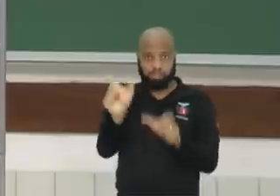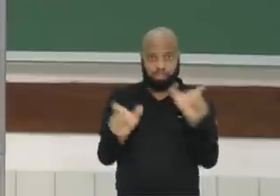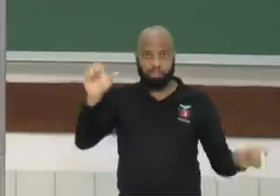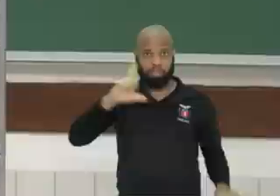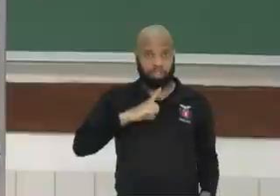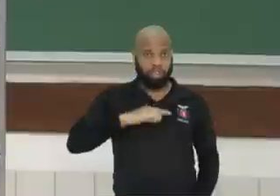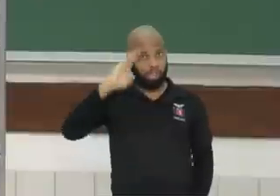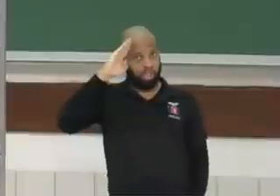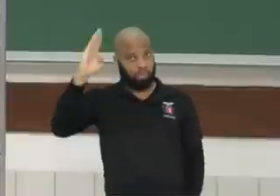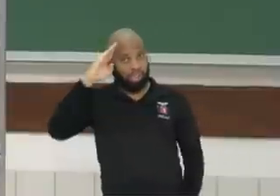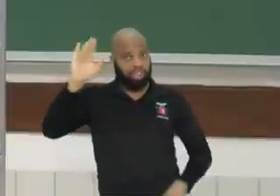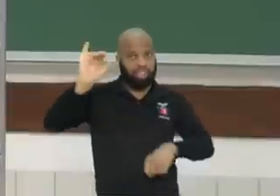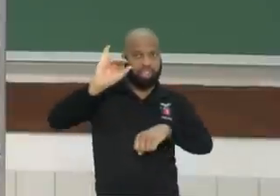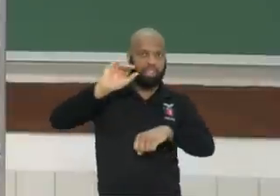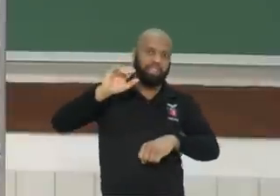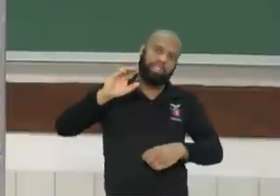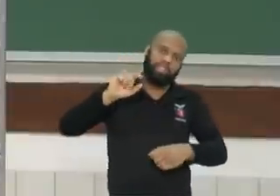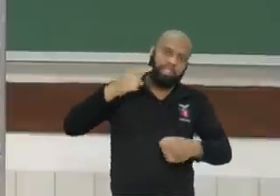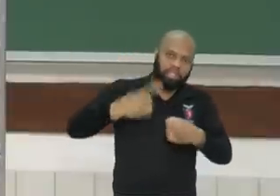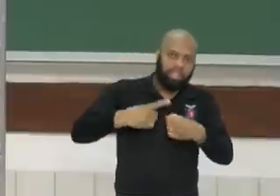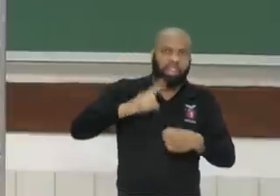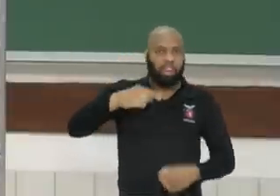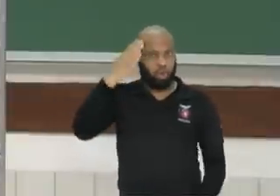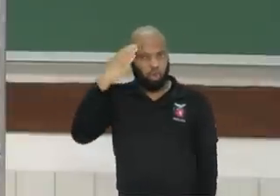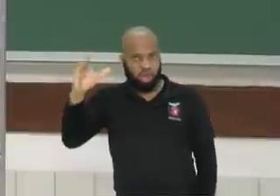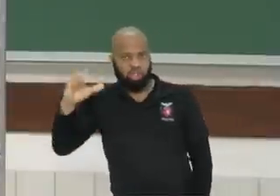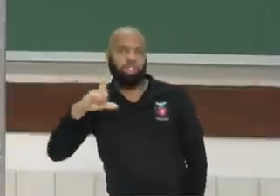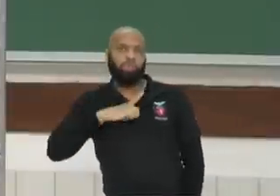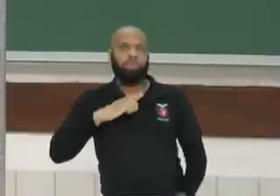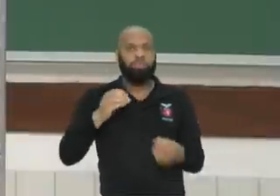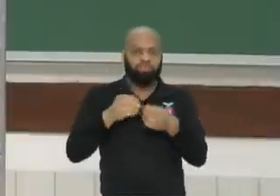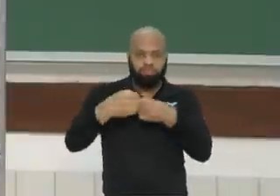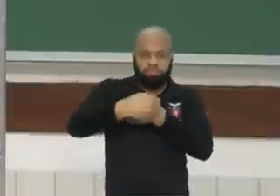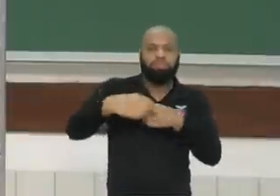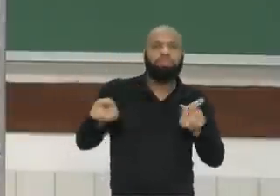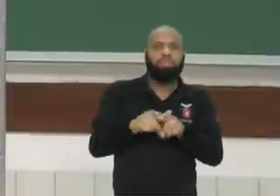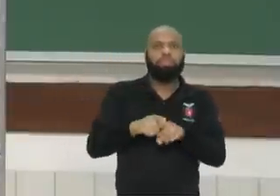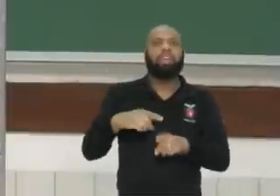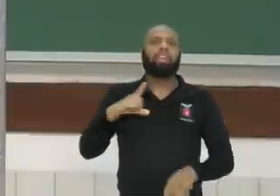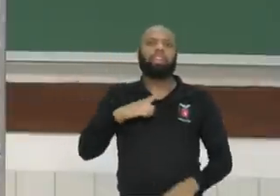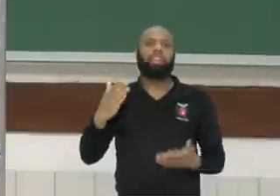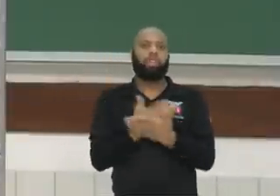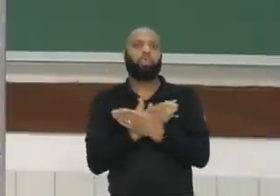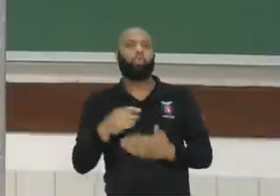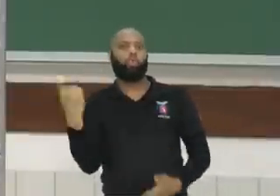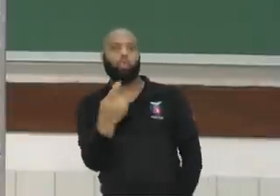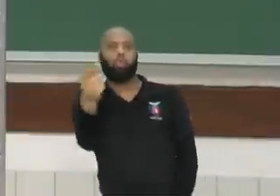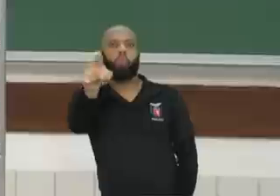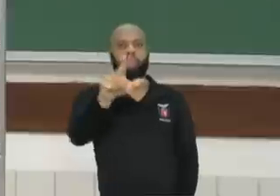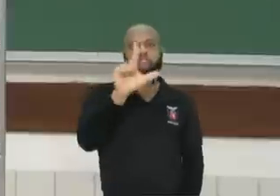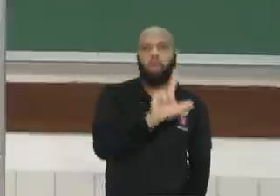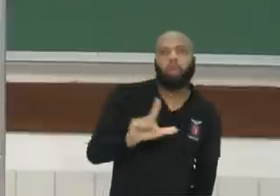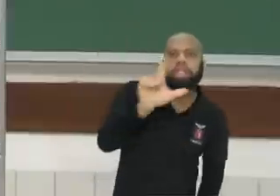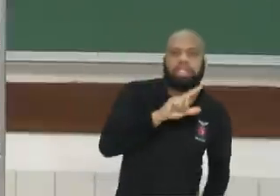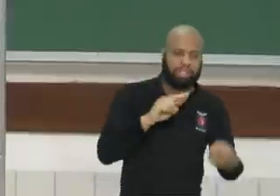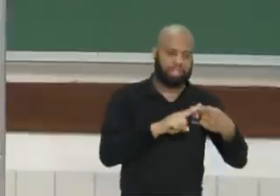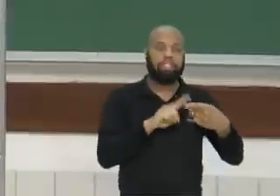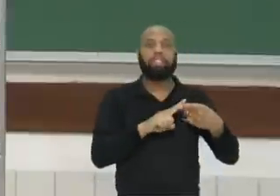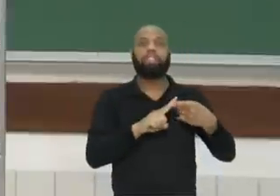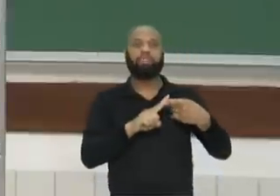principais cidades, a gente tem Curitiba como capital, e daí algumas cidades do interior, como Londrina, você que está em Londrina assistindo às nossas